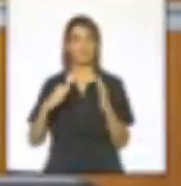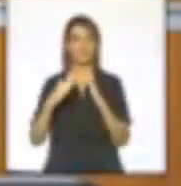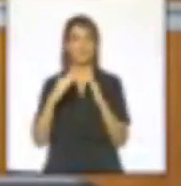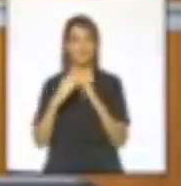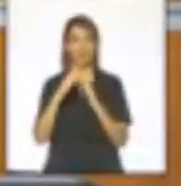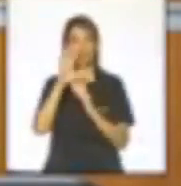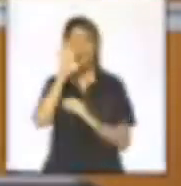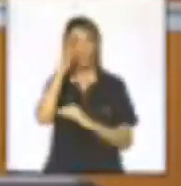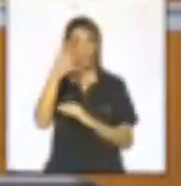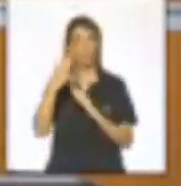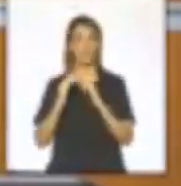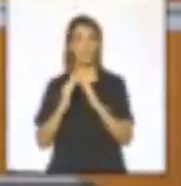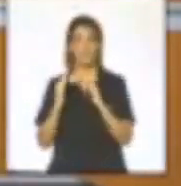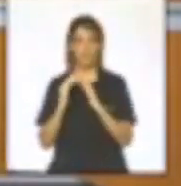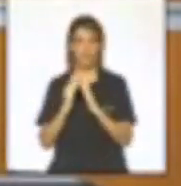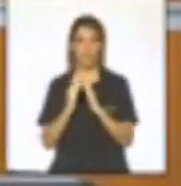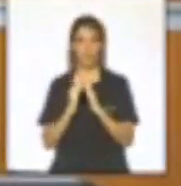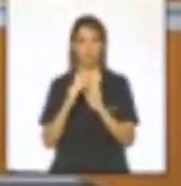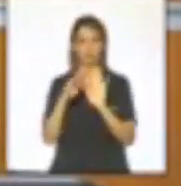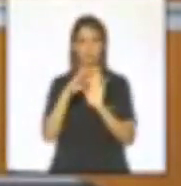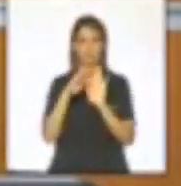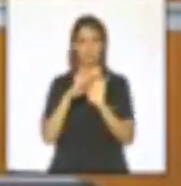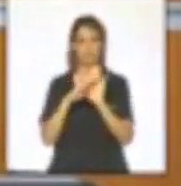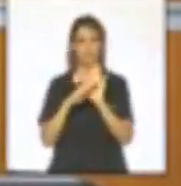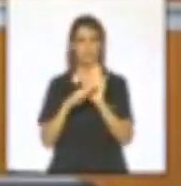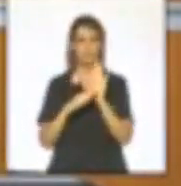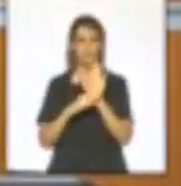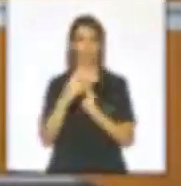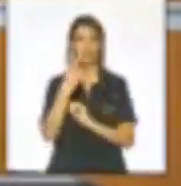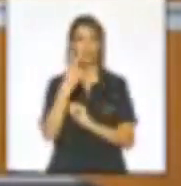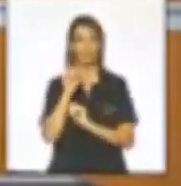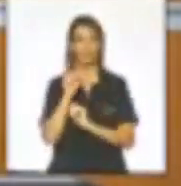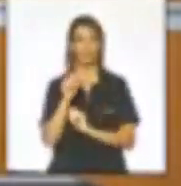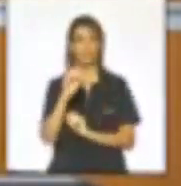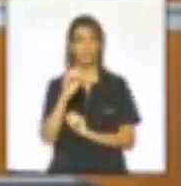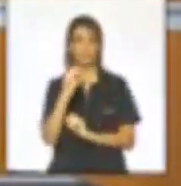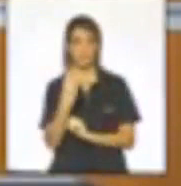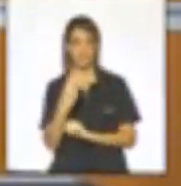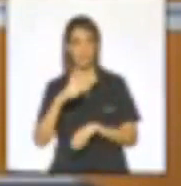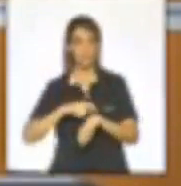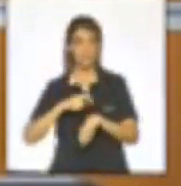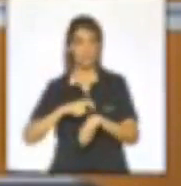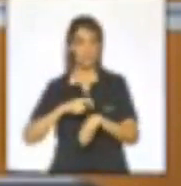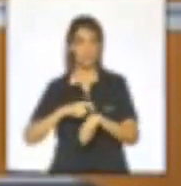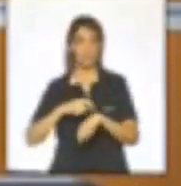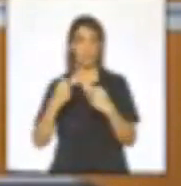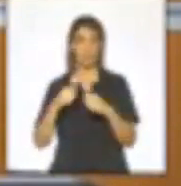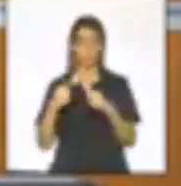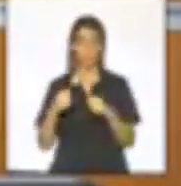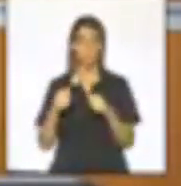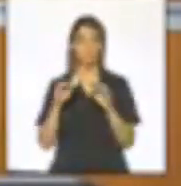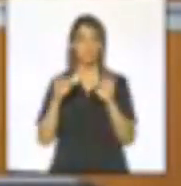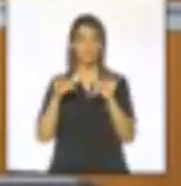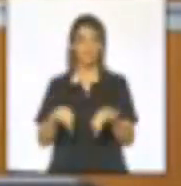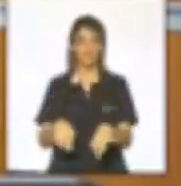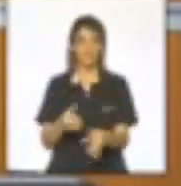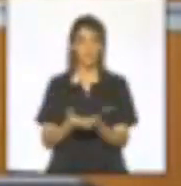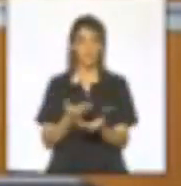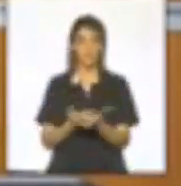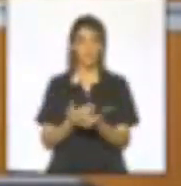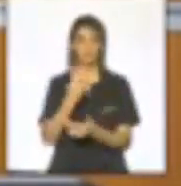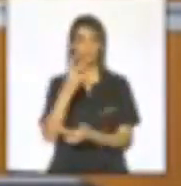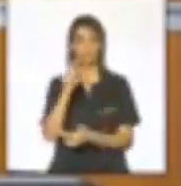casa, e dentro da nossa programação, que são 2 e 3, tem que encerrar aulas 2h10,